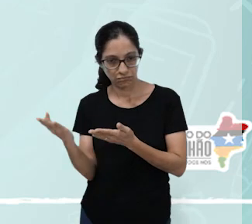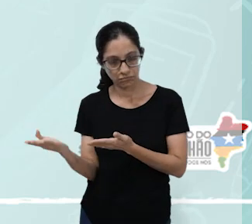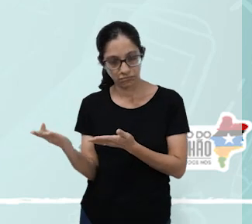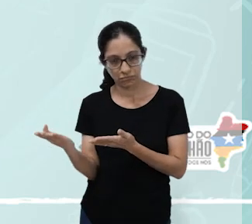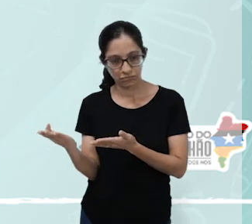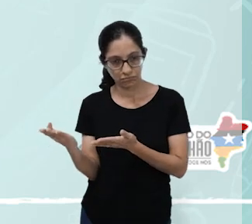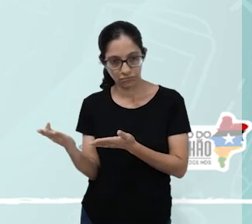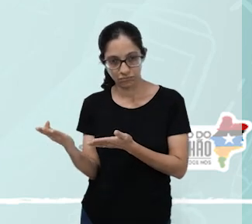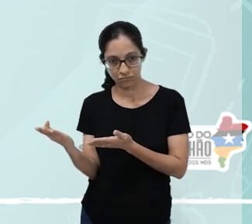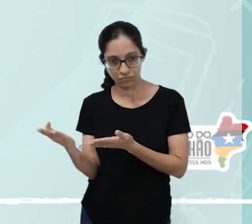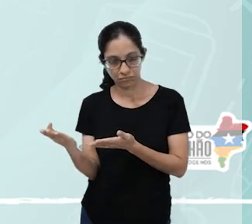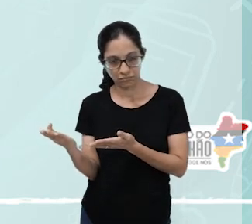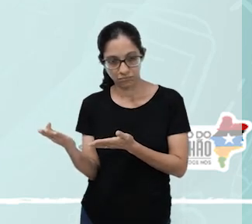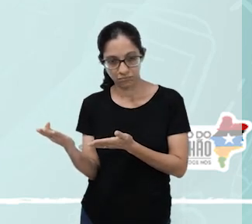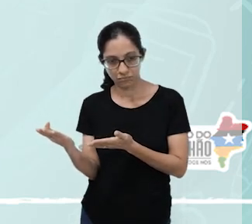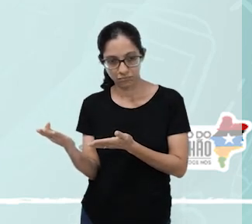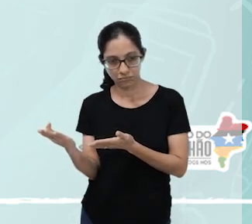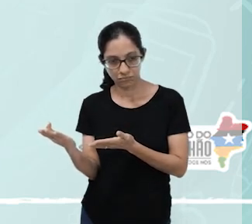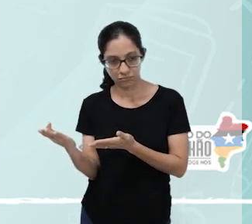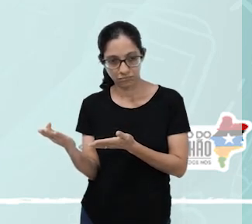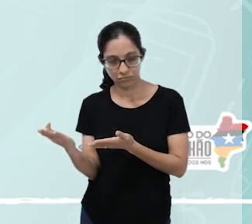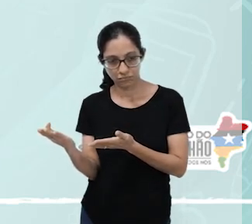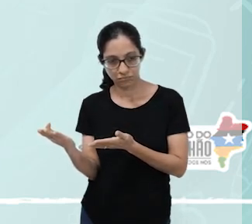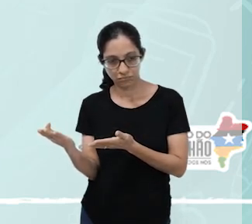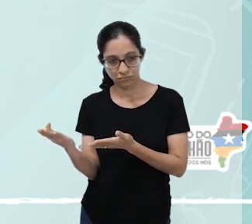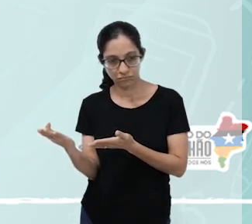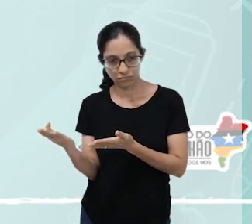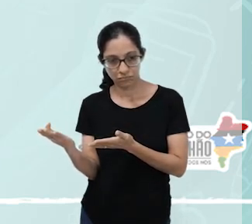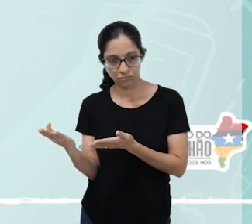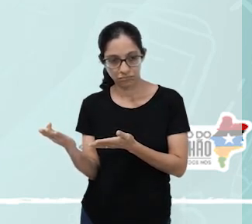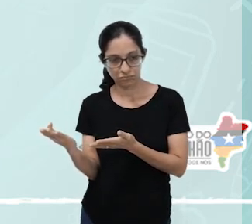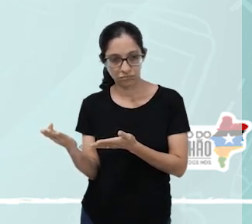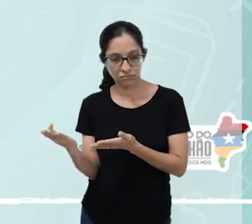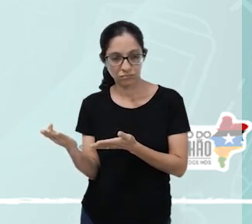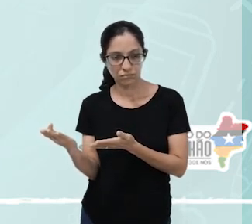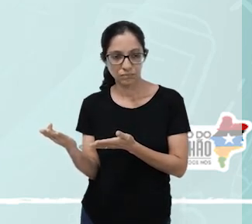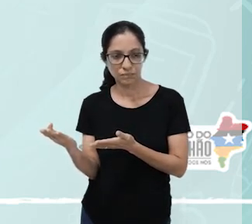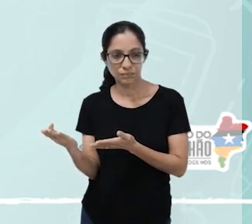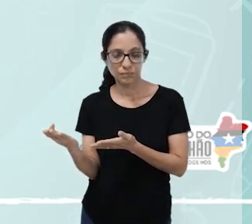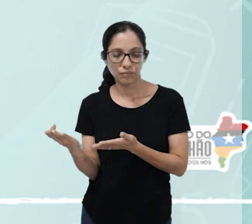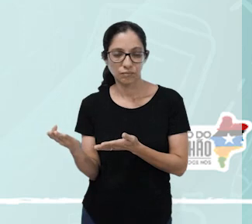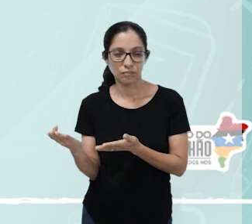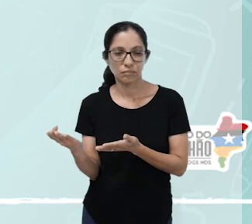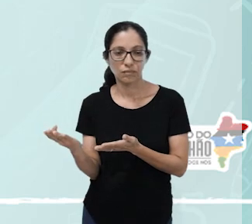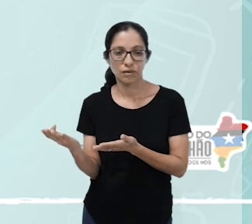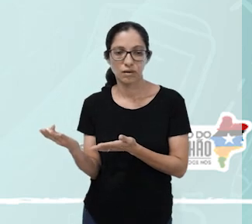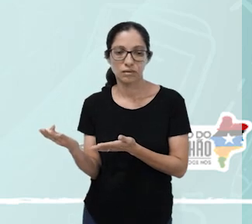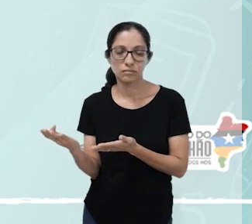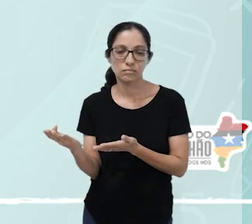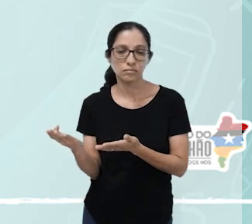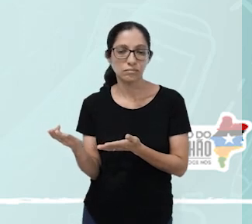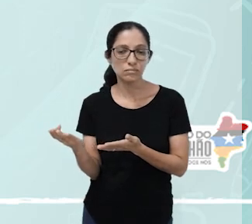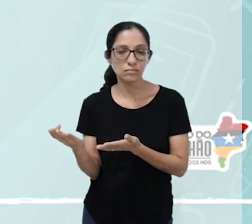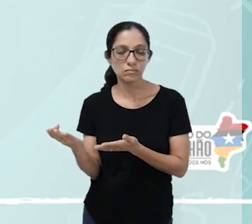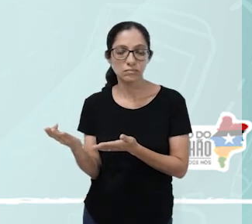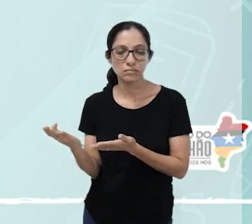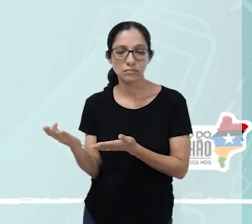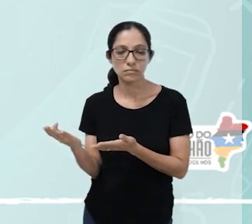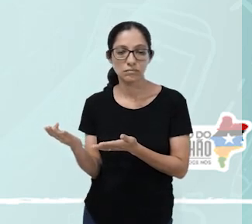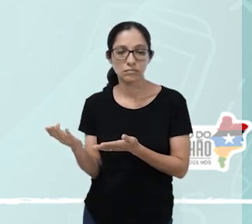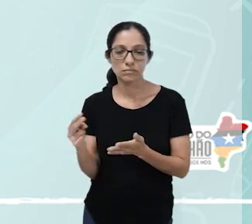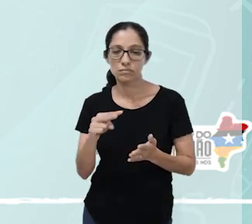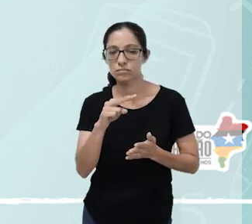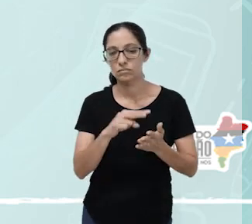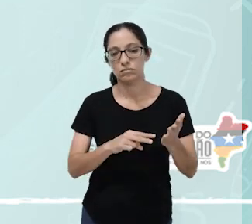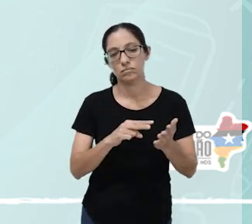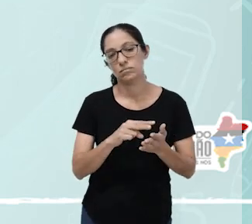adversários, modalidade simples, ou entre 4 jogadores, modalidade duplas, sendo 2 de